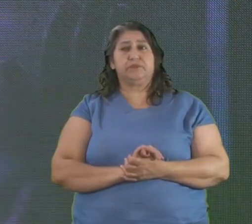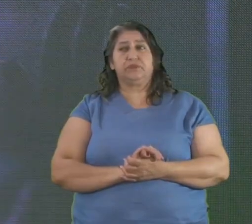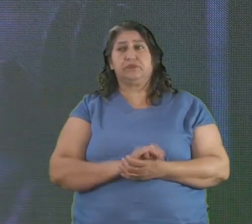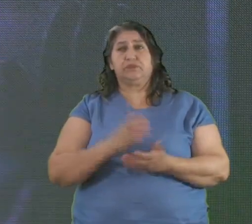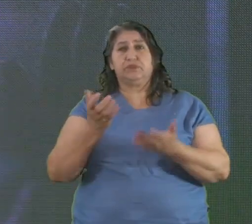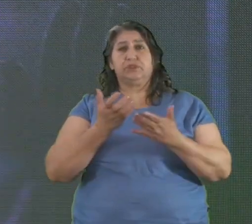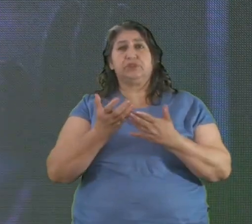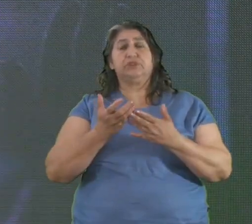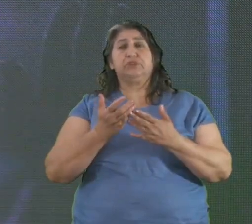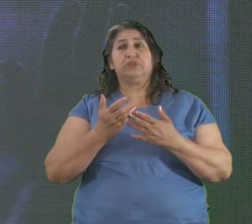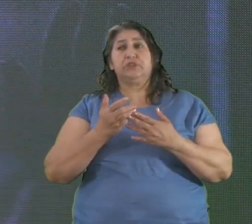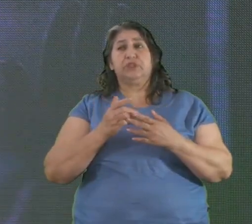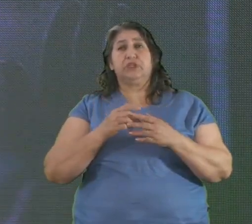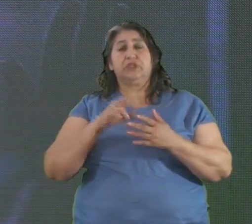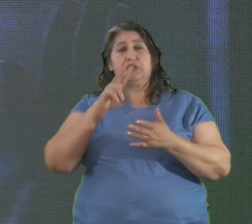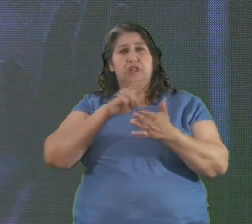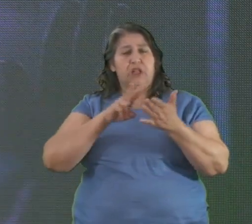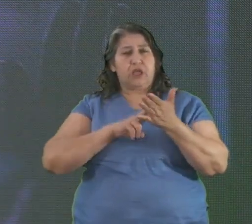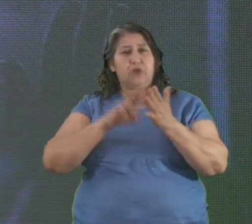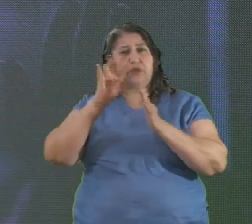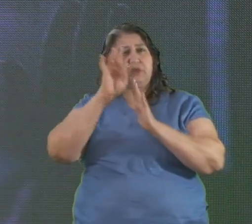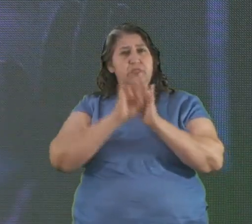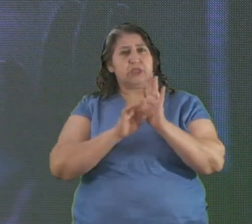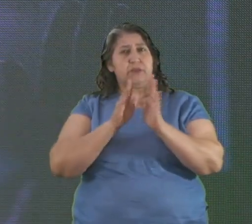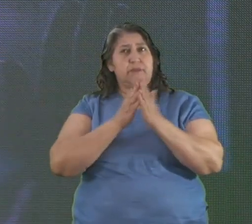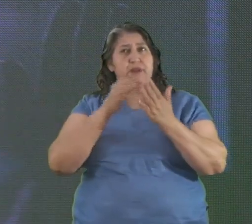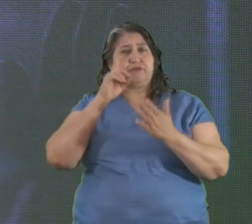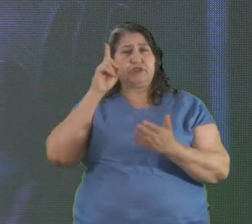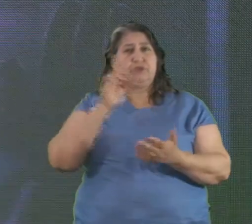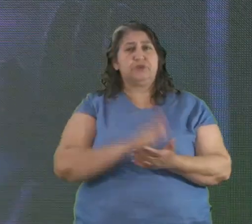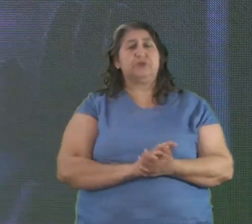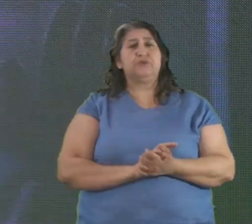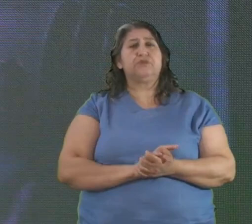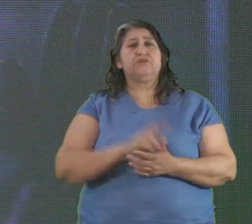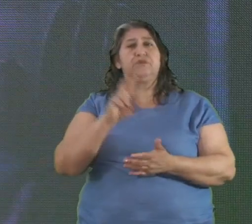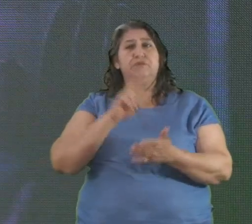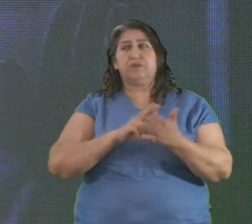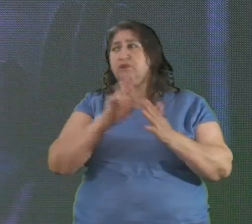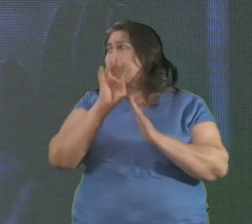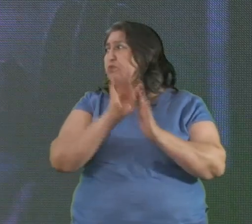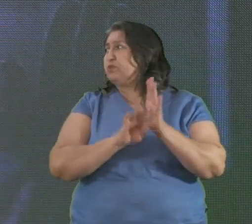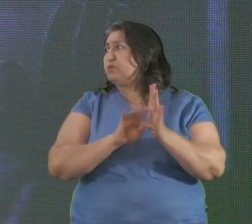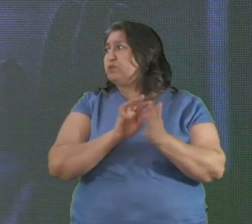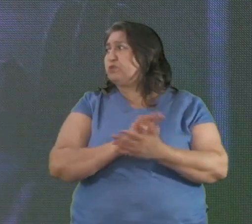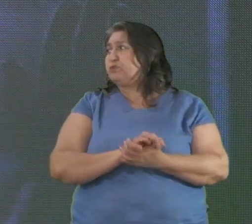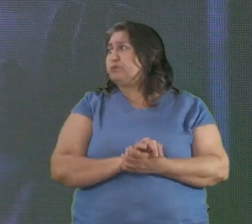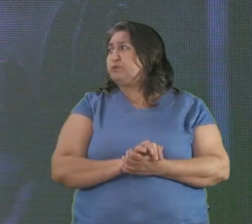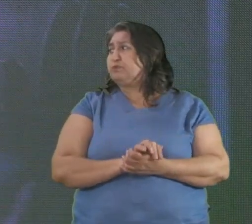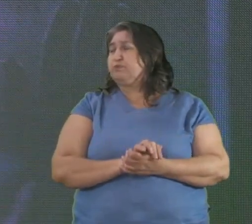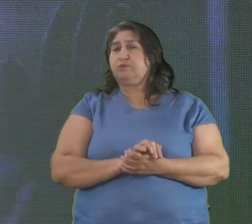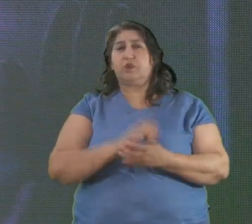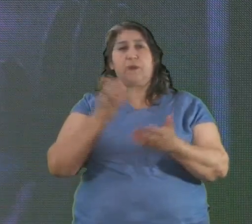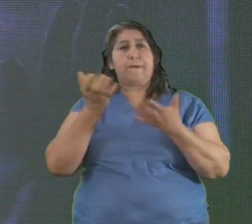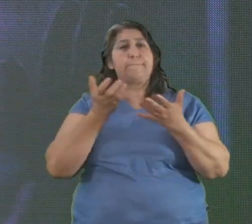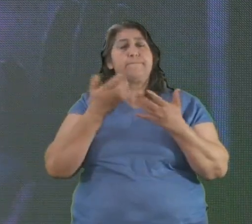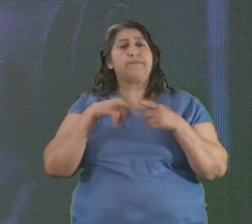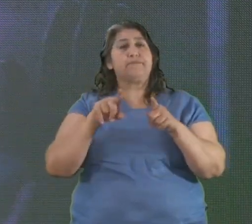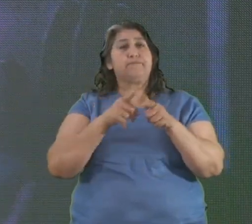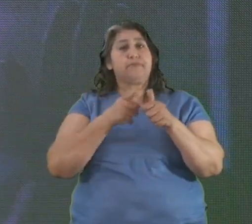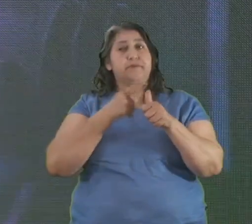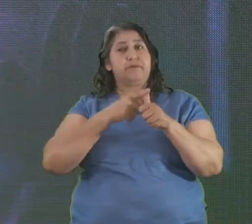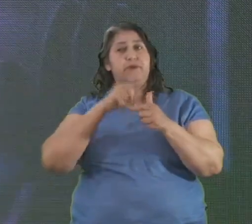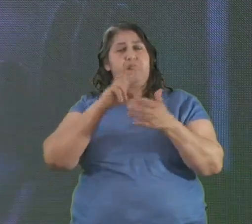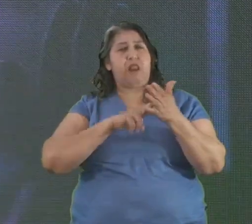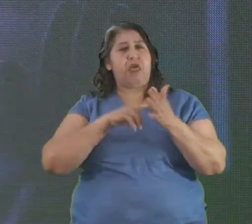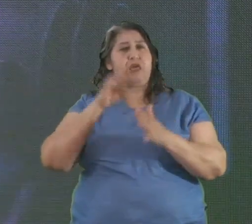gostaria de começar lendo um texto da palavra do Senhor. Nós vamos ler outros textos, mas eu queria ler